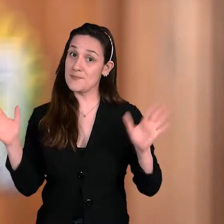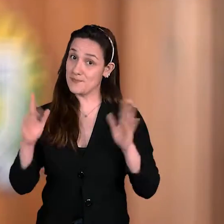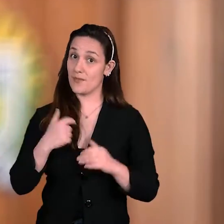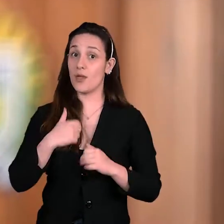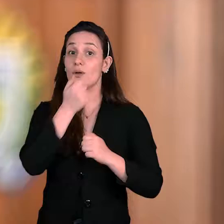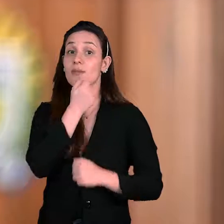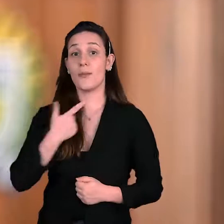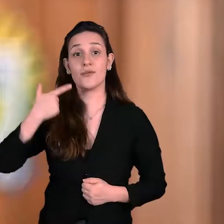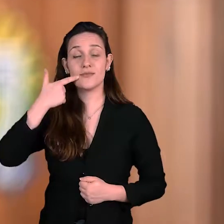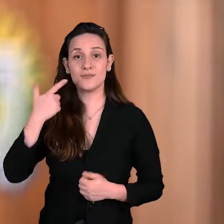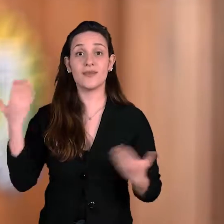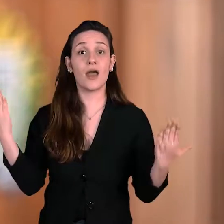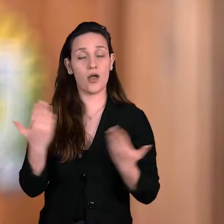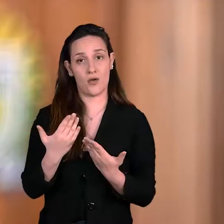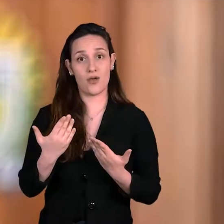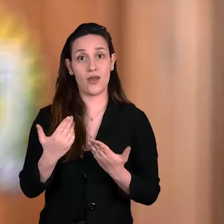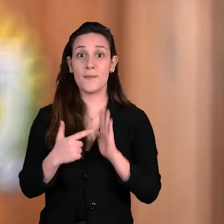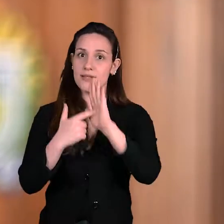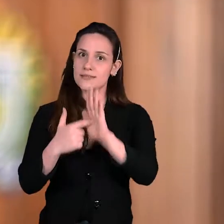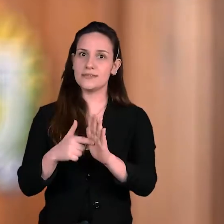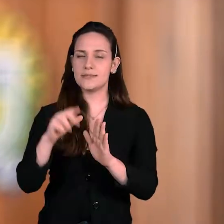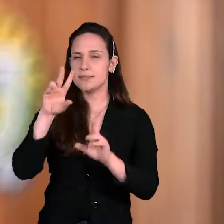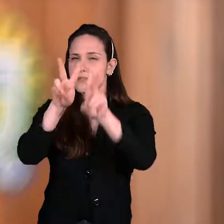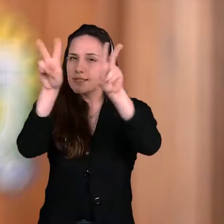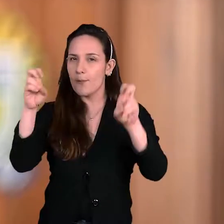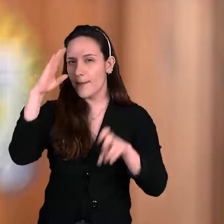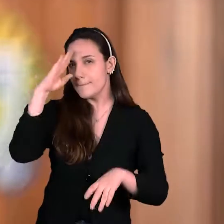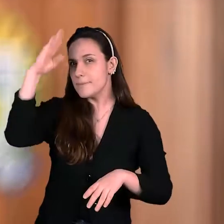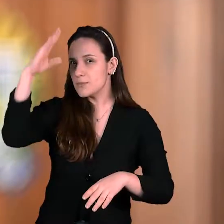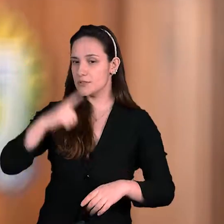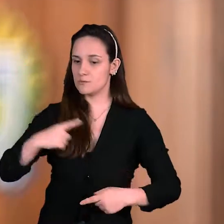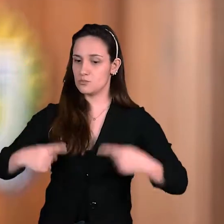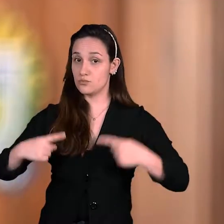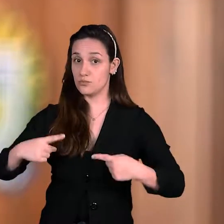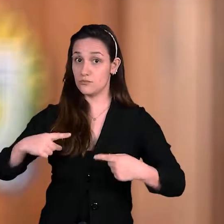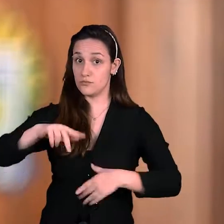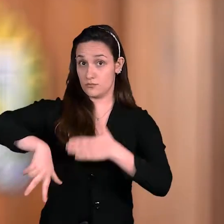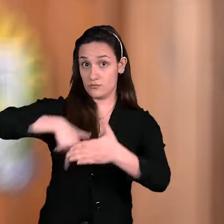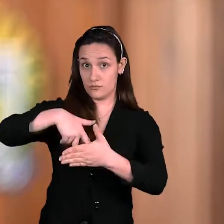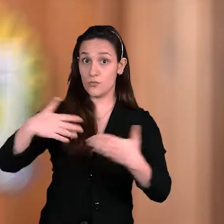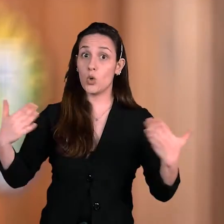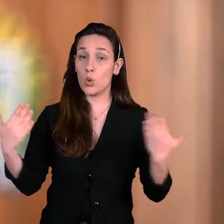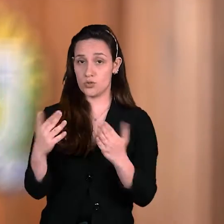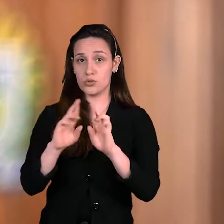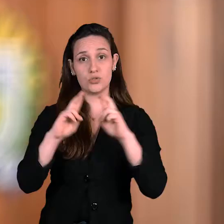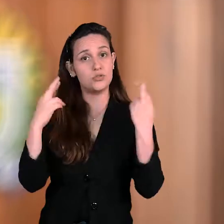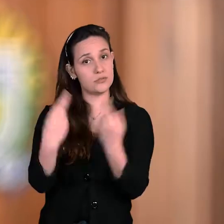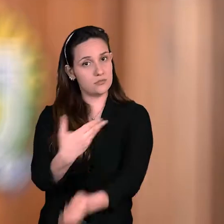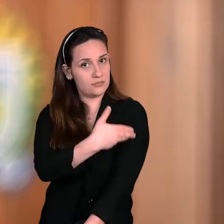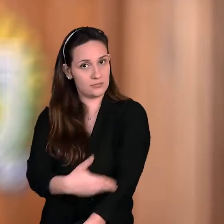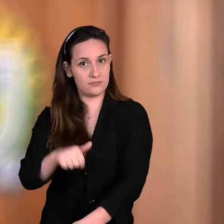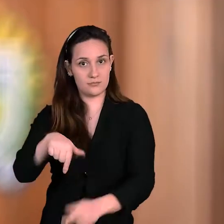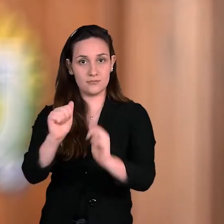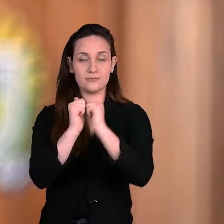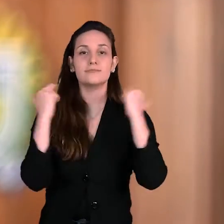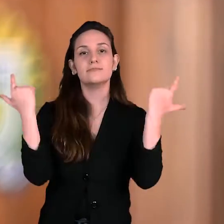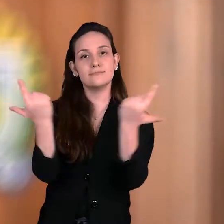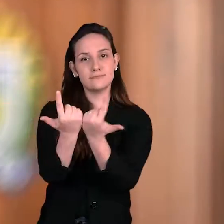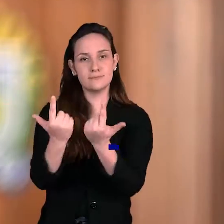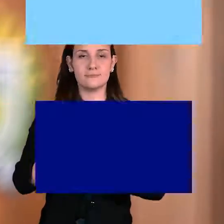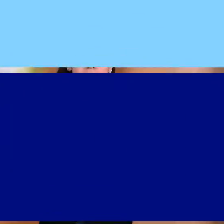Olá, eu sou Ana Paula Gimenez e apresento os principais assuntos debatidos na tribuna durante as sessões plenárias da